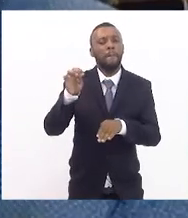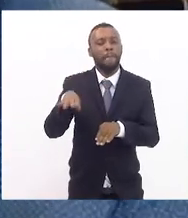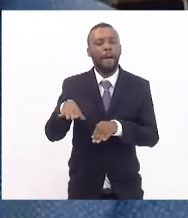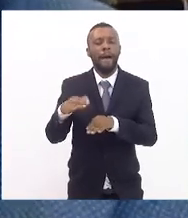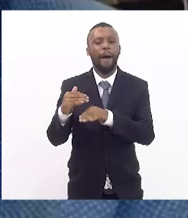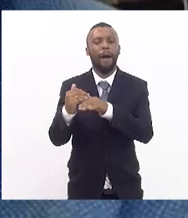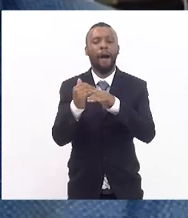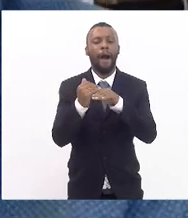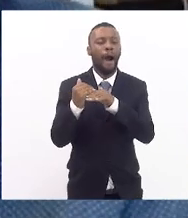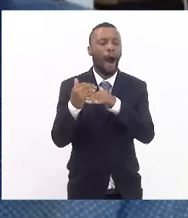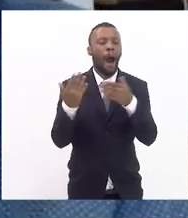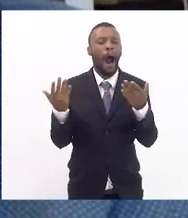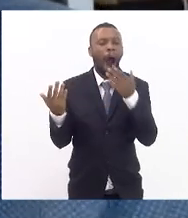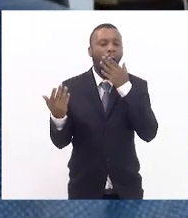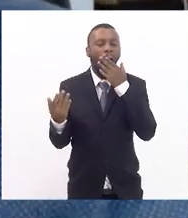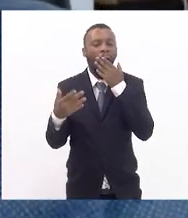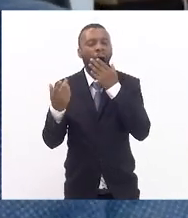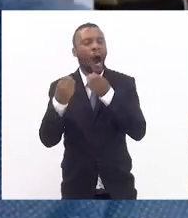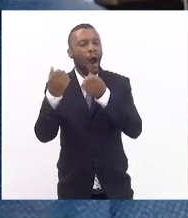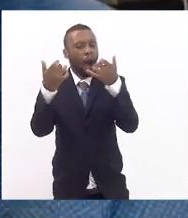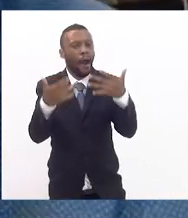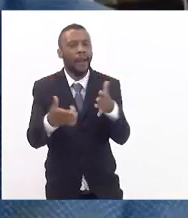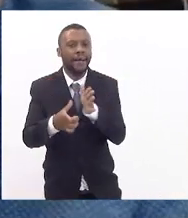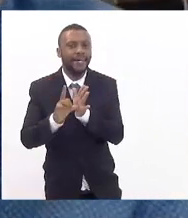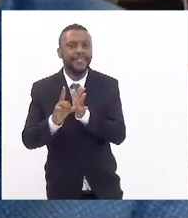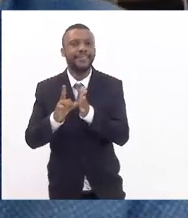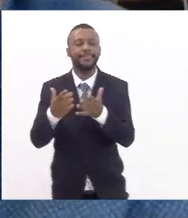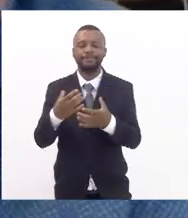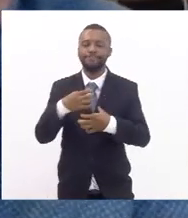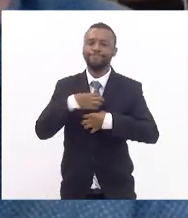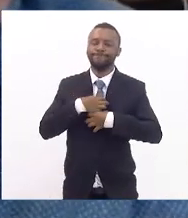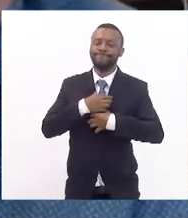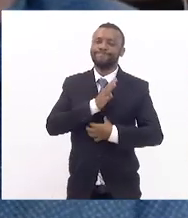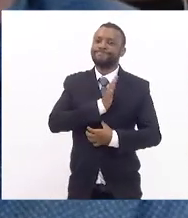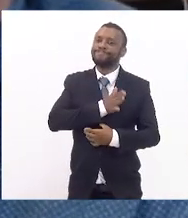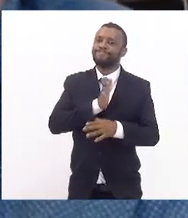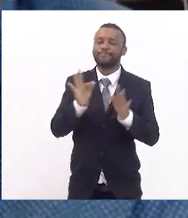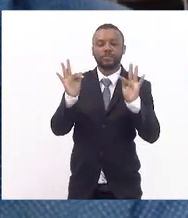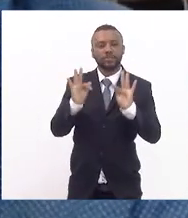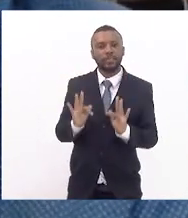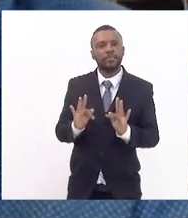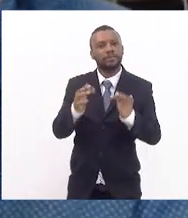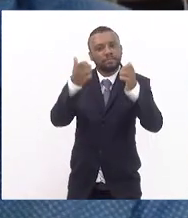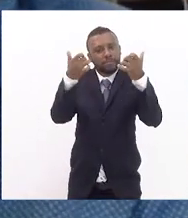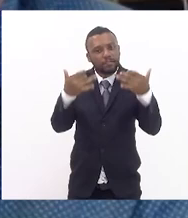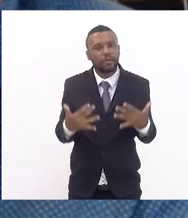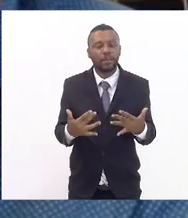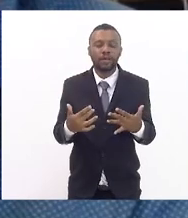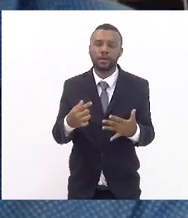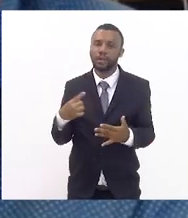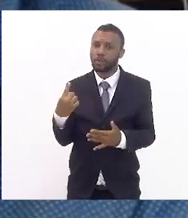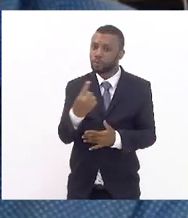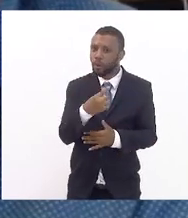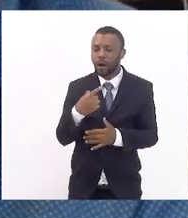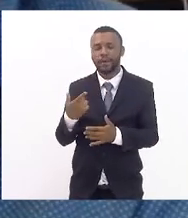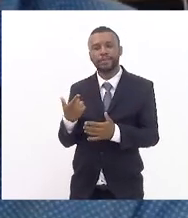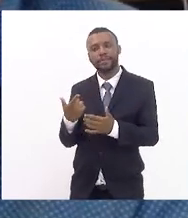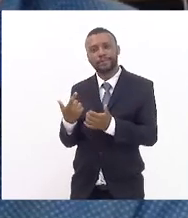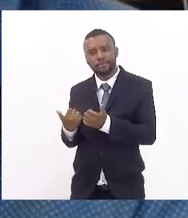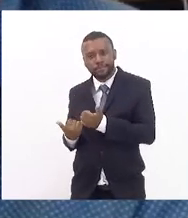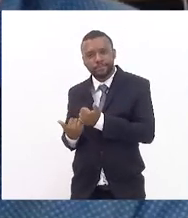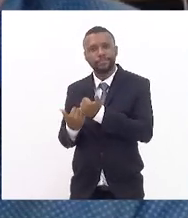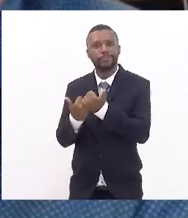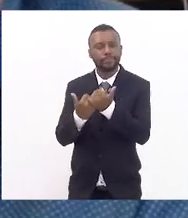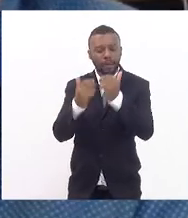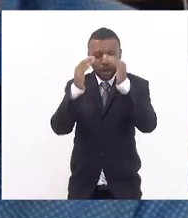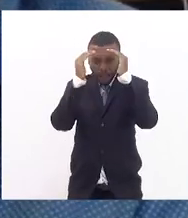não falei quase nada, mas isso ficou no meu coração para dizer o quanto nós apreciamos e